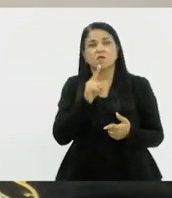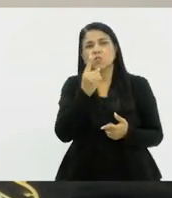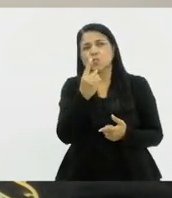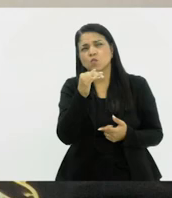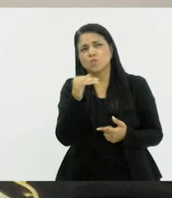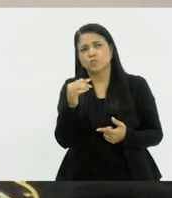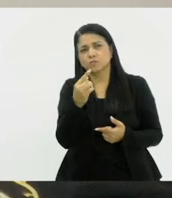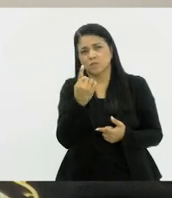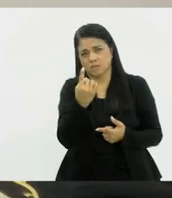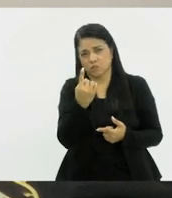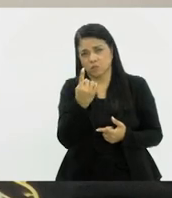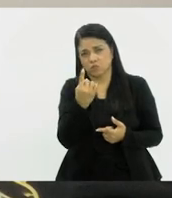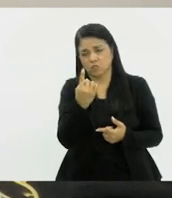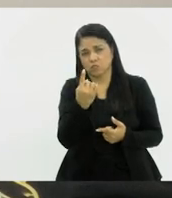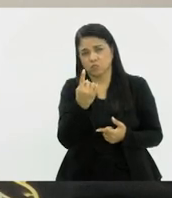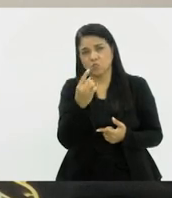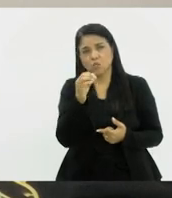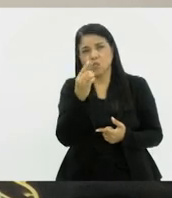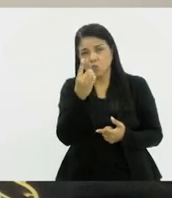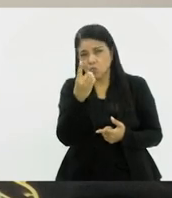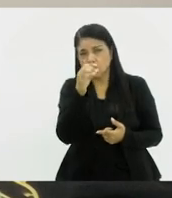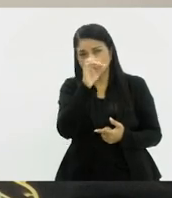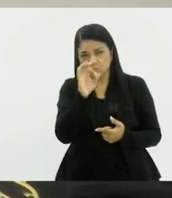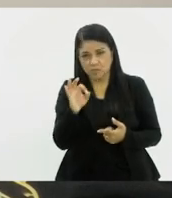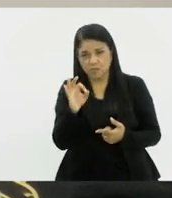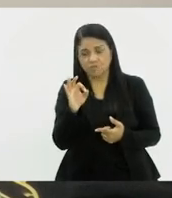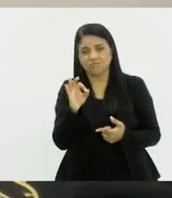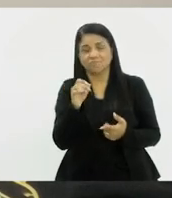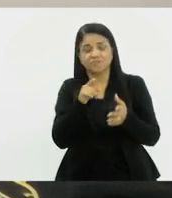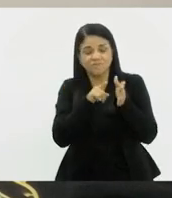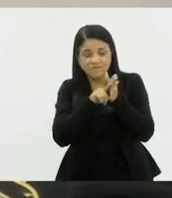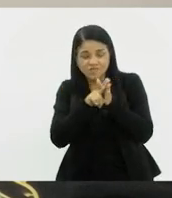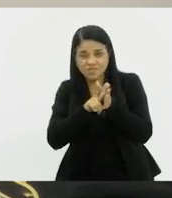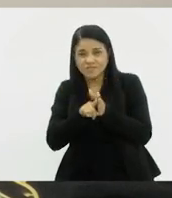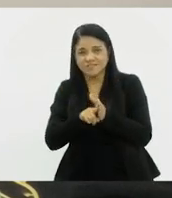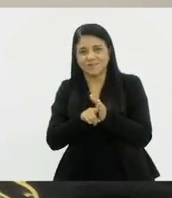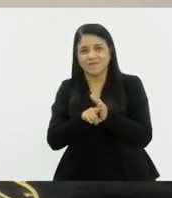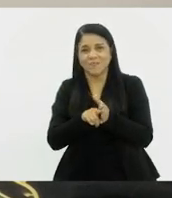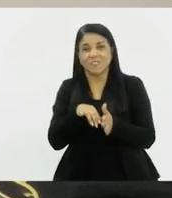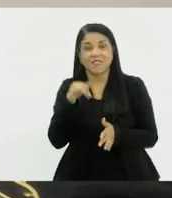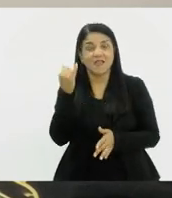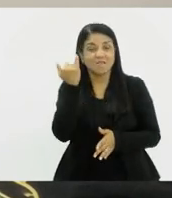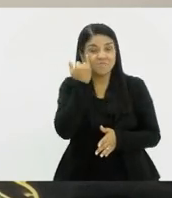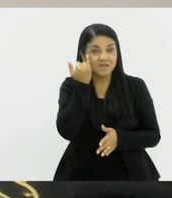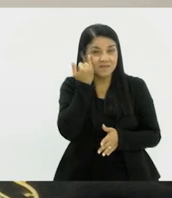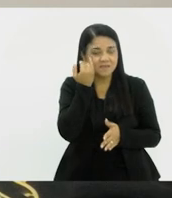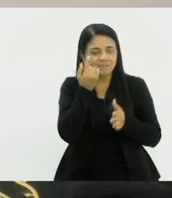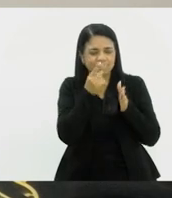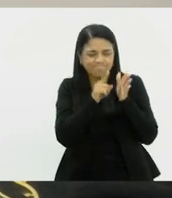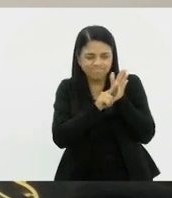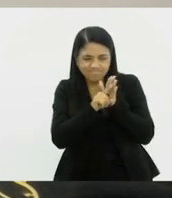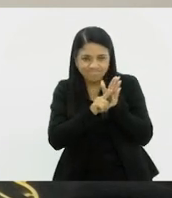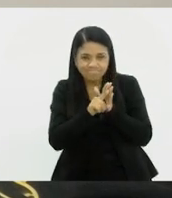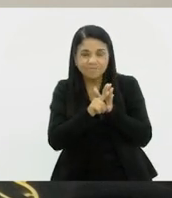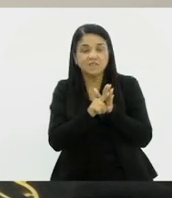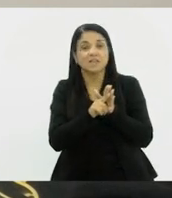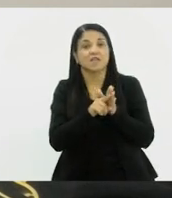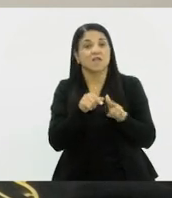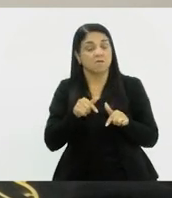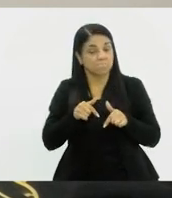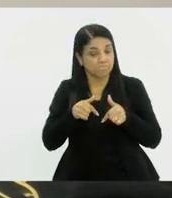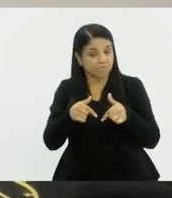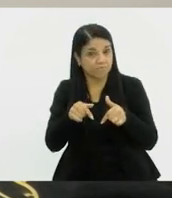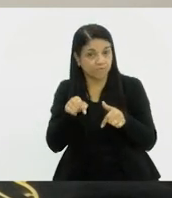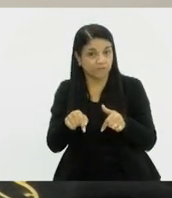1% de processos que se iniciaram de investigação Então essa preguiça na investigação que Inclusive a tarefa da Polícia Civil não da